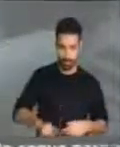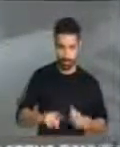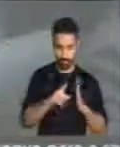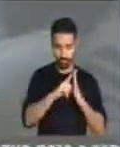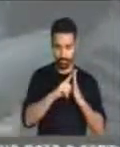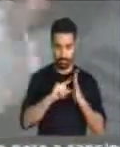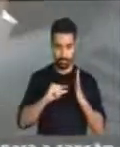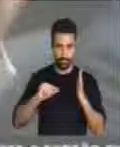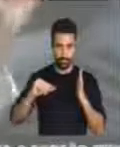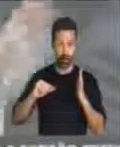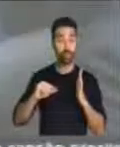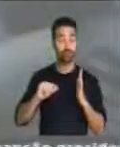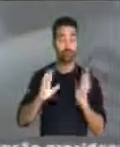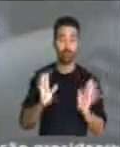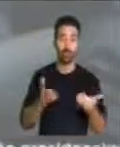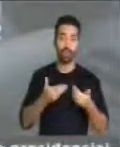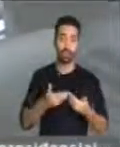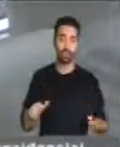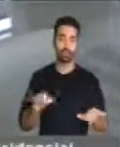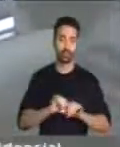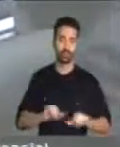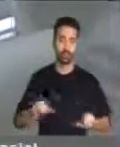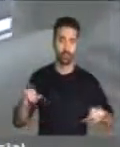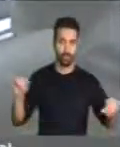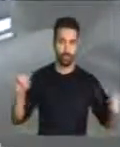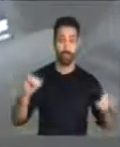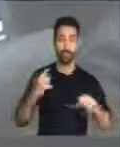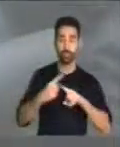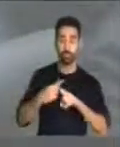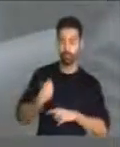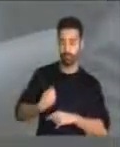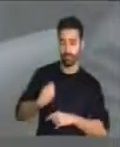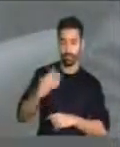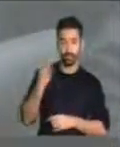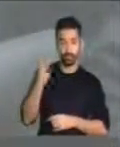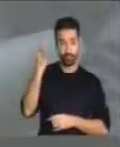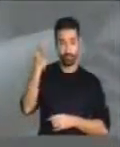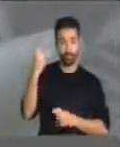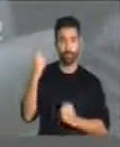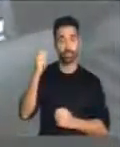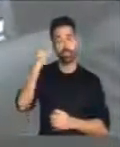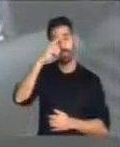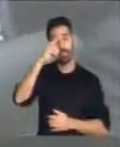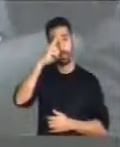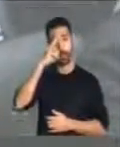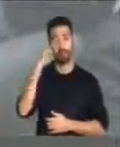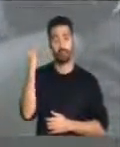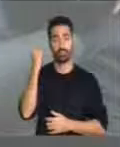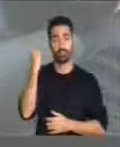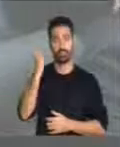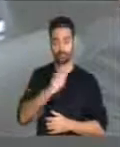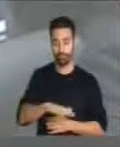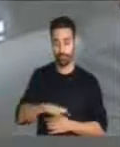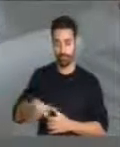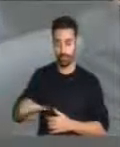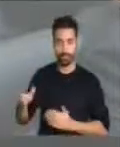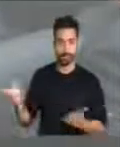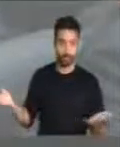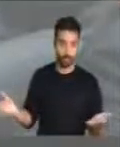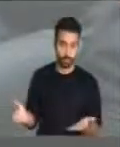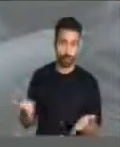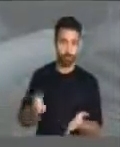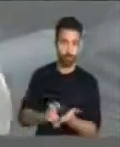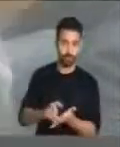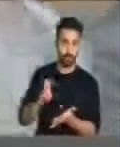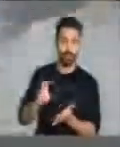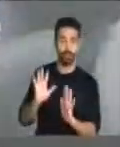grande campanha, porque quando a gente fala de vida, de futuro, nós temos que lembrar das crianças. E a manhã de hoje foi marcada